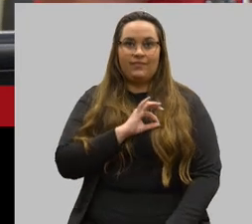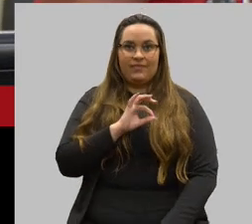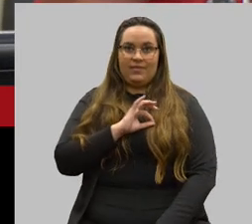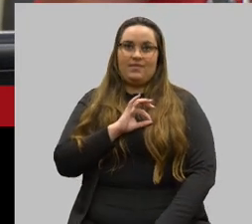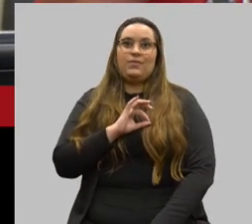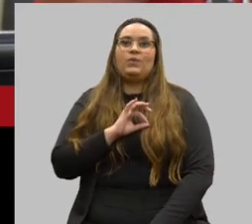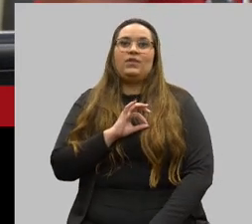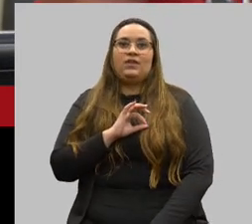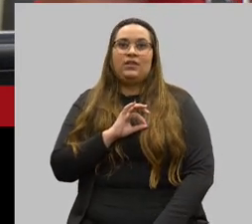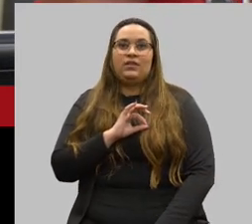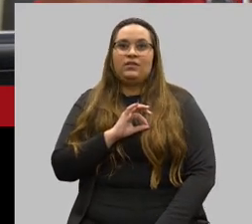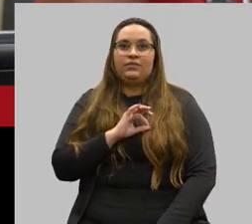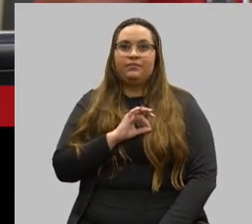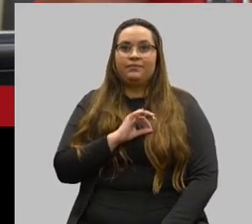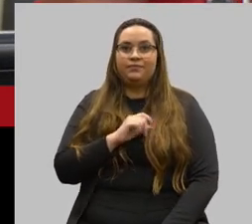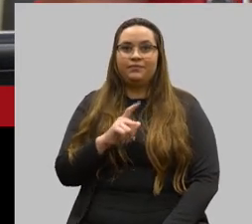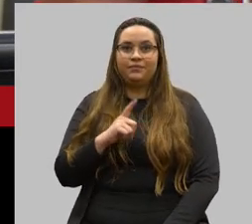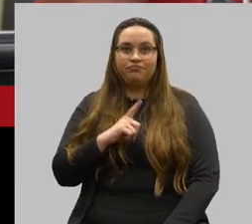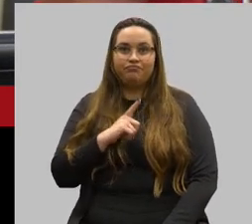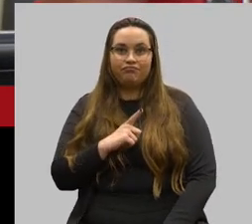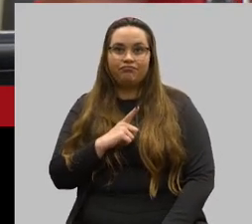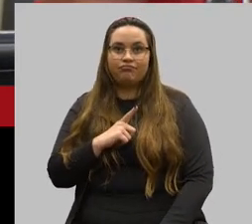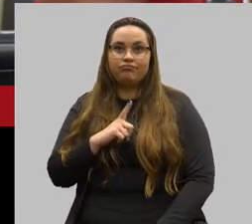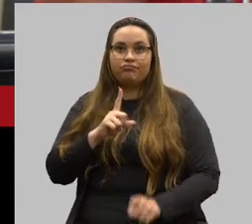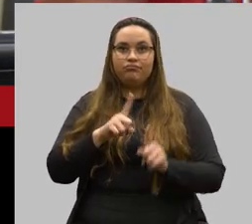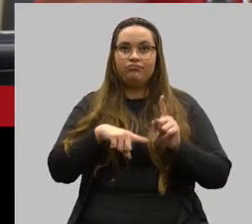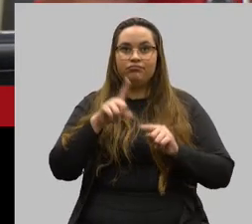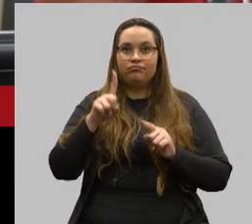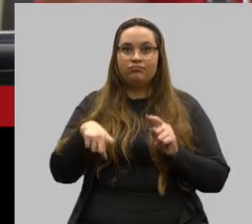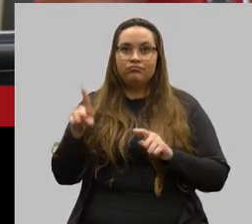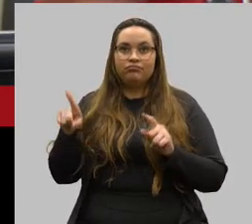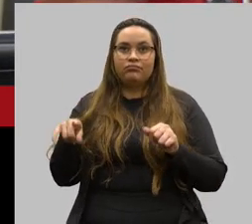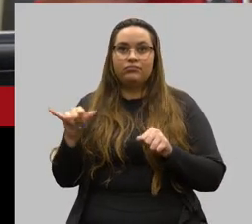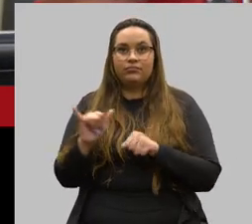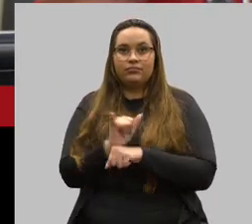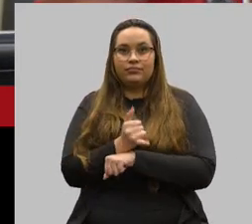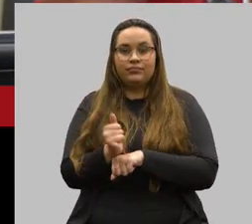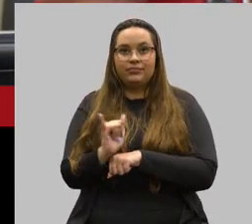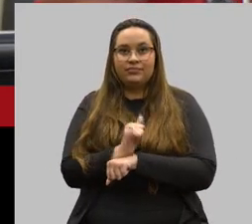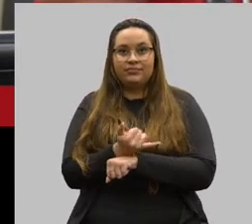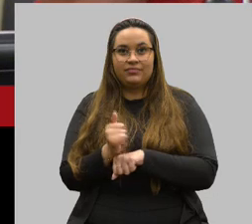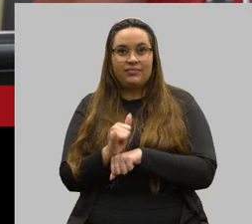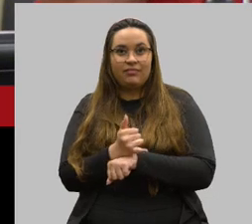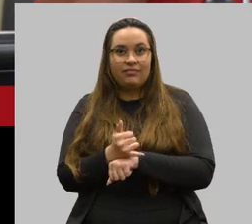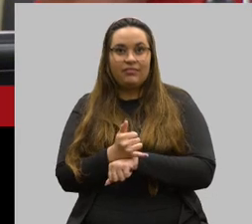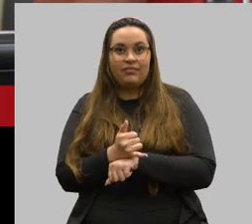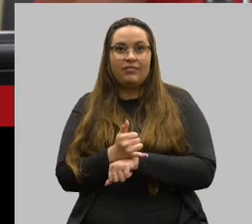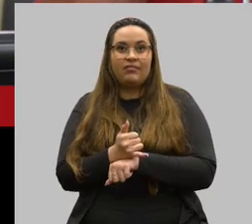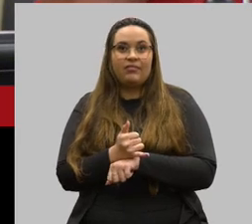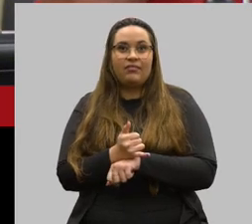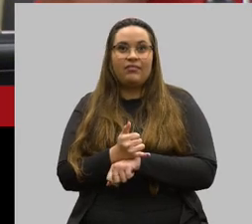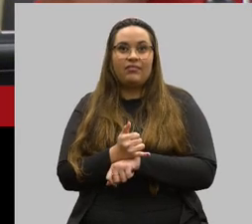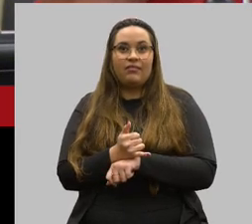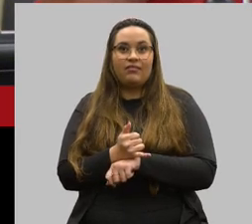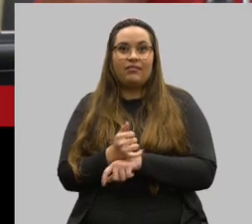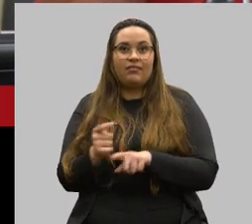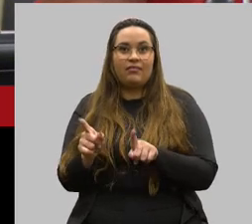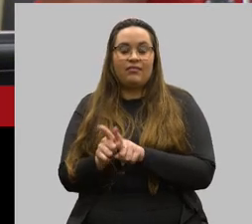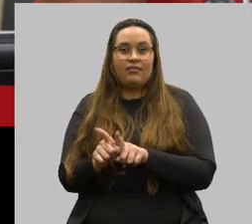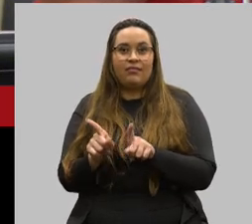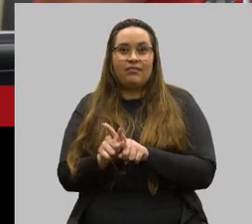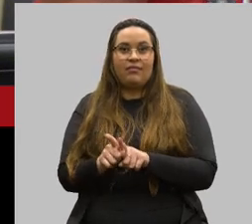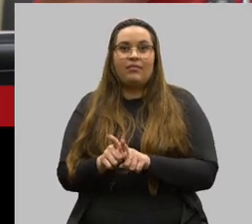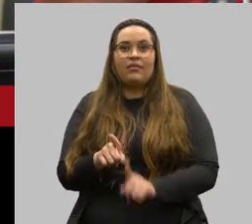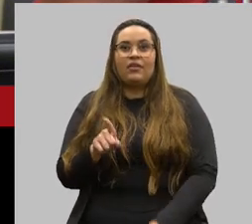chefia o nível estratégico eh gerencial e o nível de execução